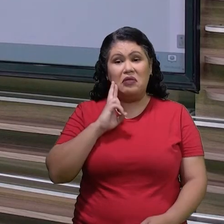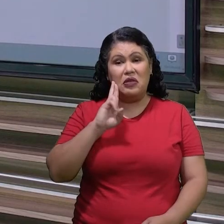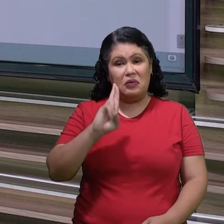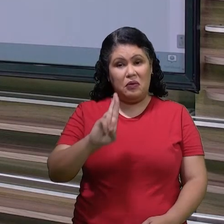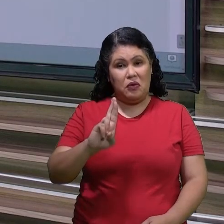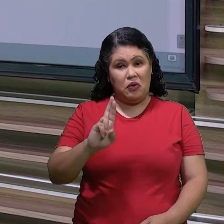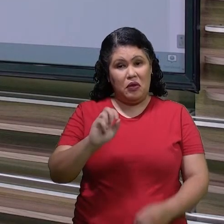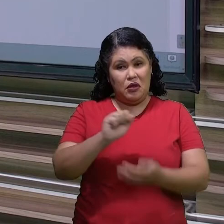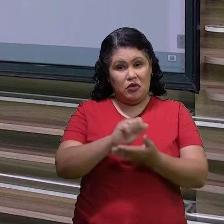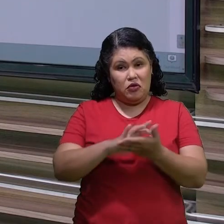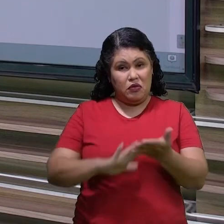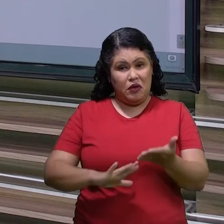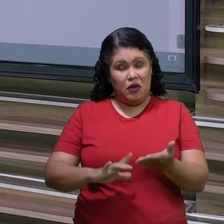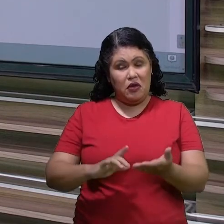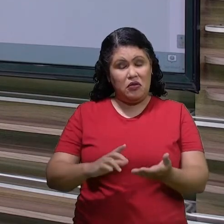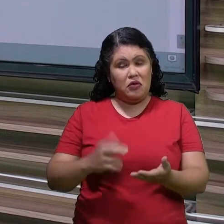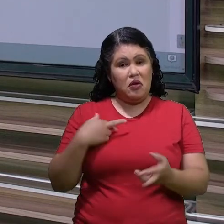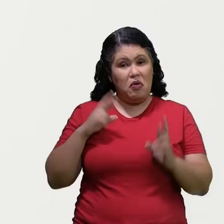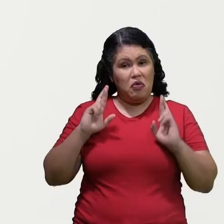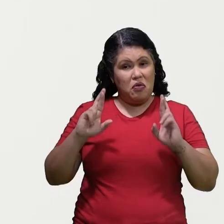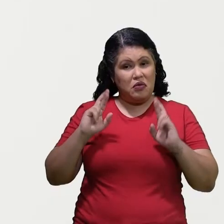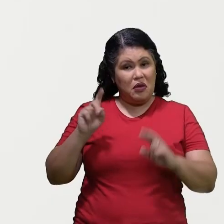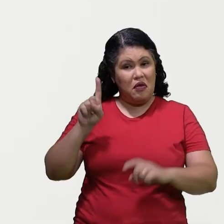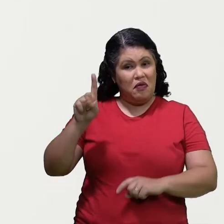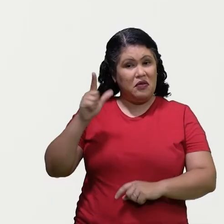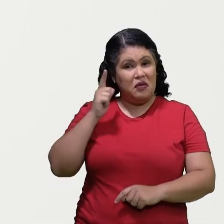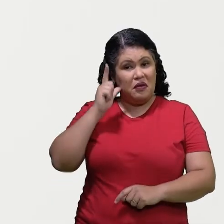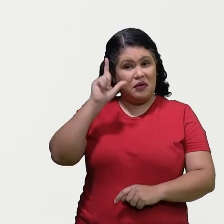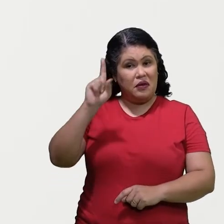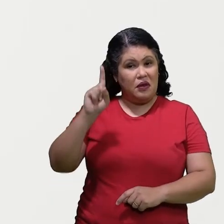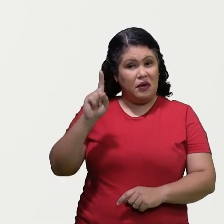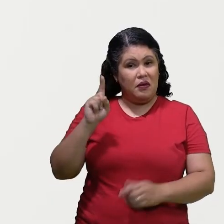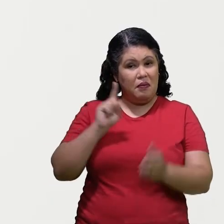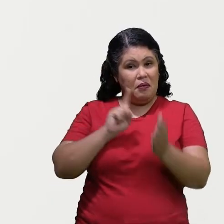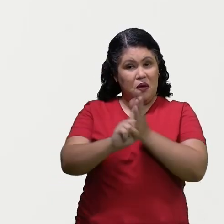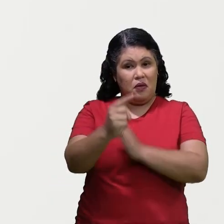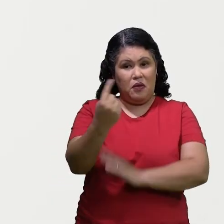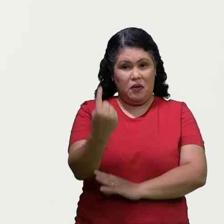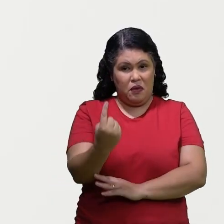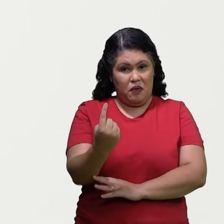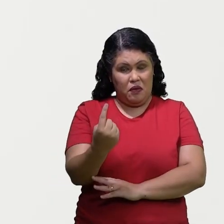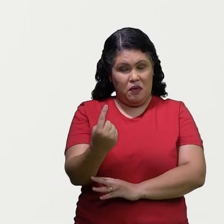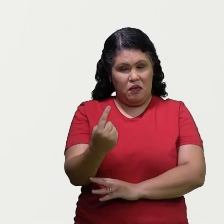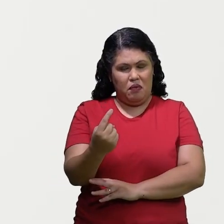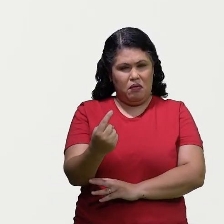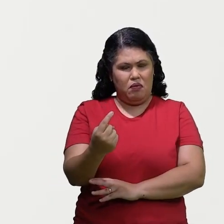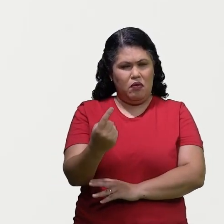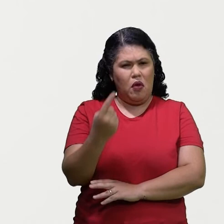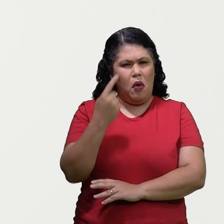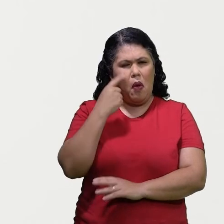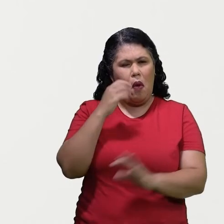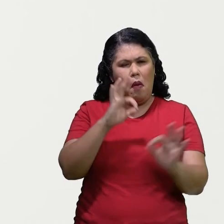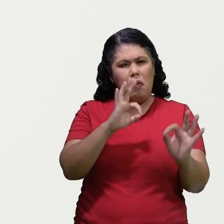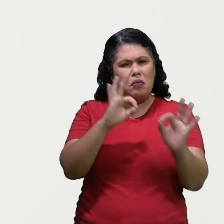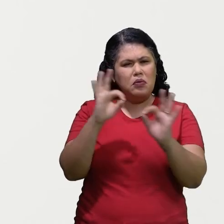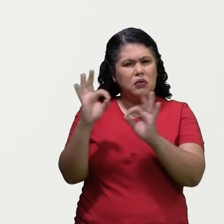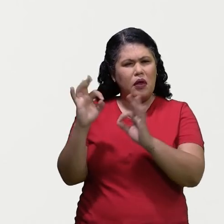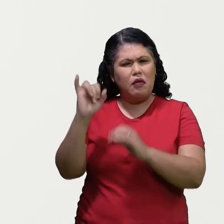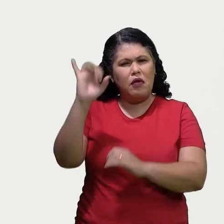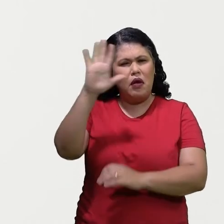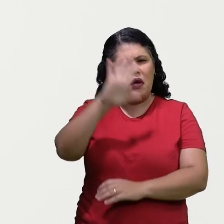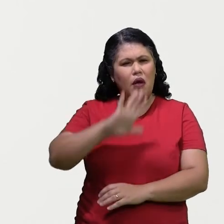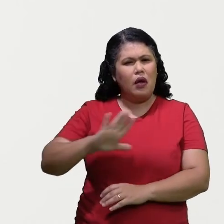Eu acredito e tenho certeza que vocês acertaram. Nossa primeira questão. Observe as imagens dos animais e responda